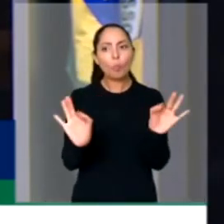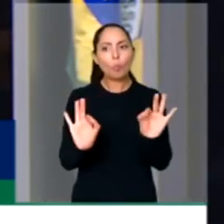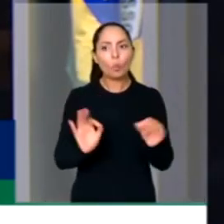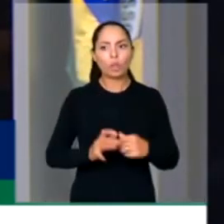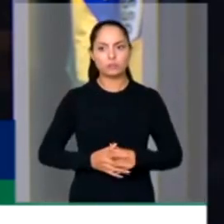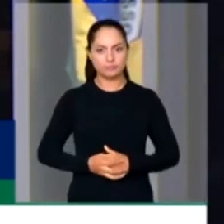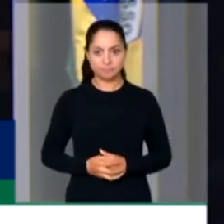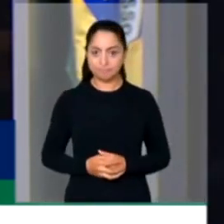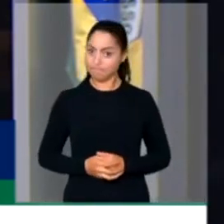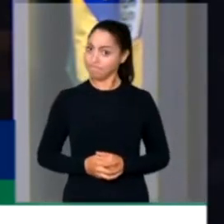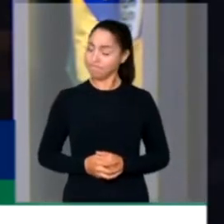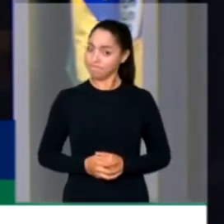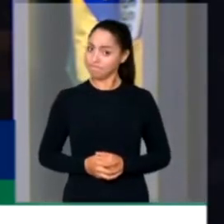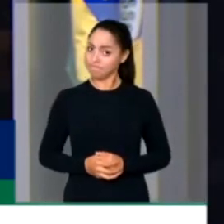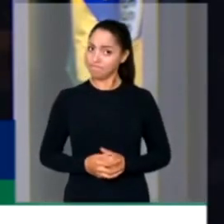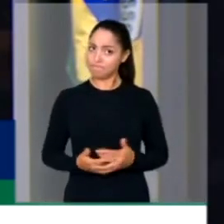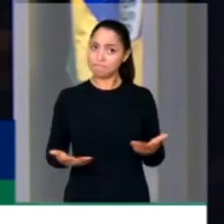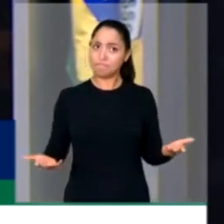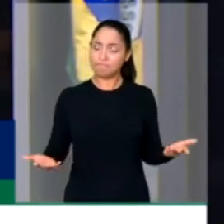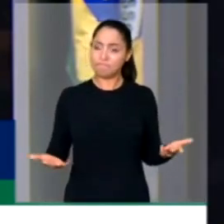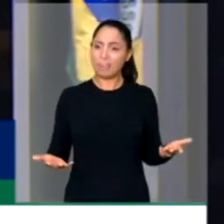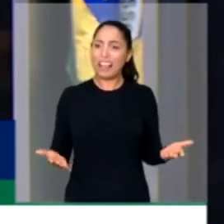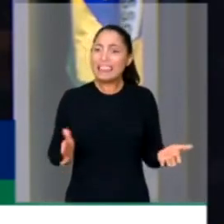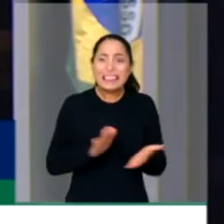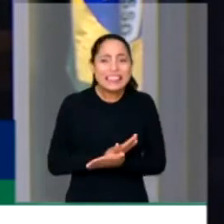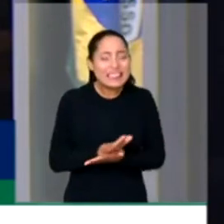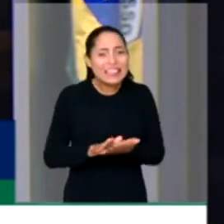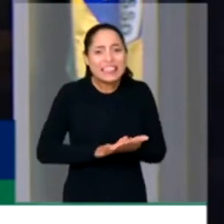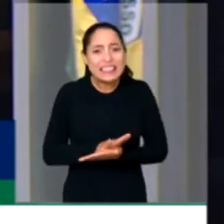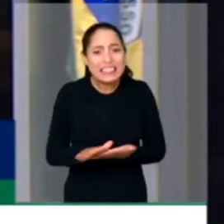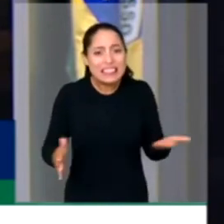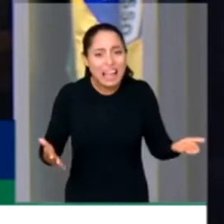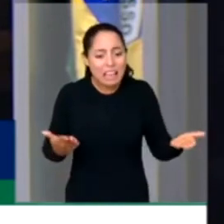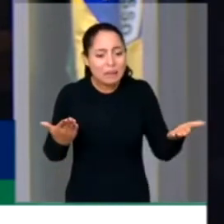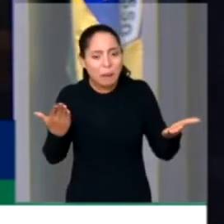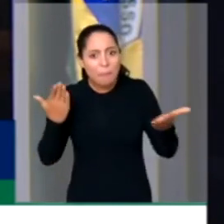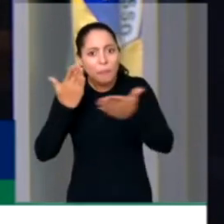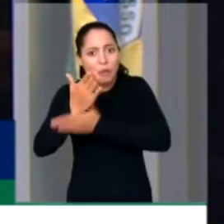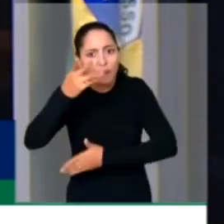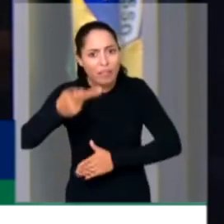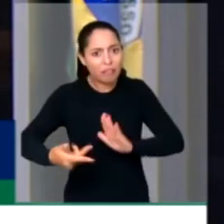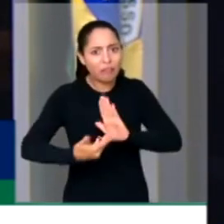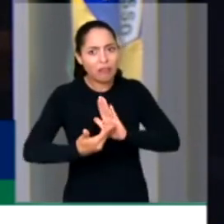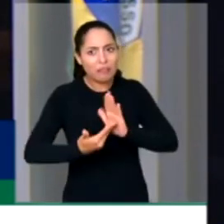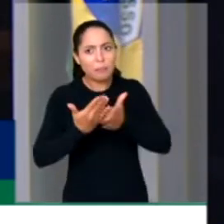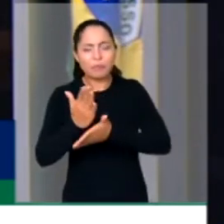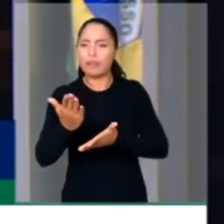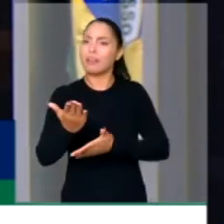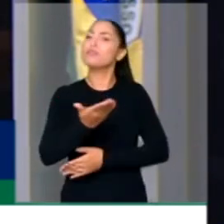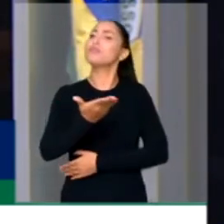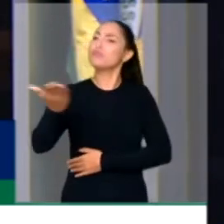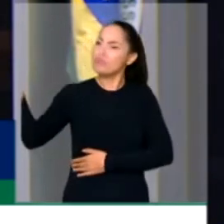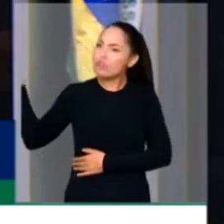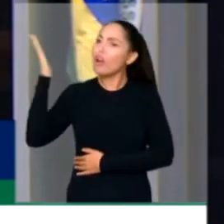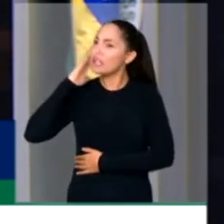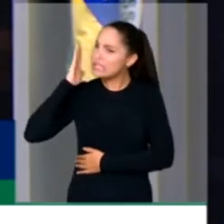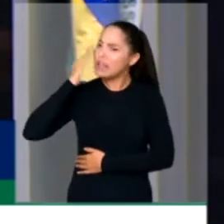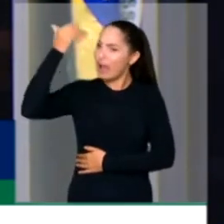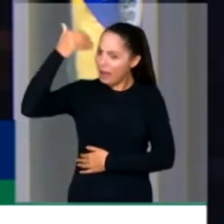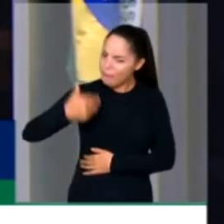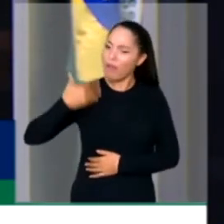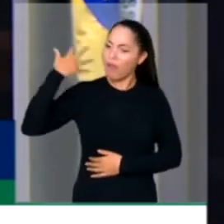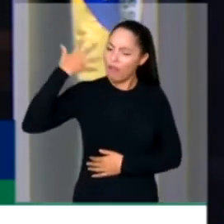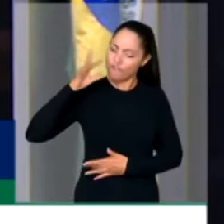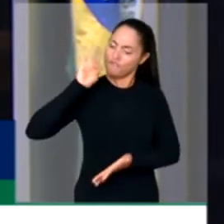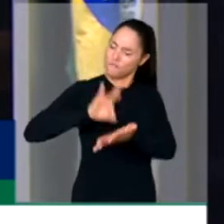apresentou, não fez nada para que fossem aprovados dentro dessa casa. E os senhores sabem que eu estou falando a verdade. A